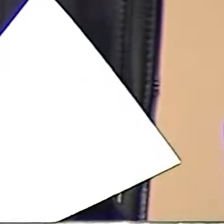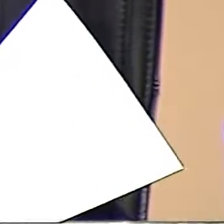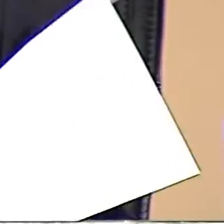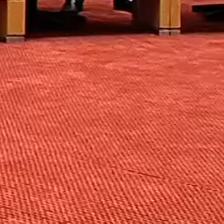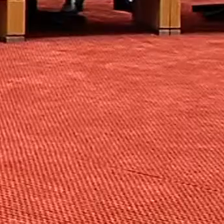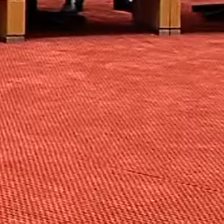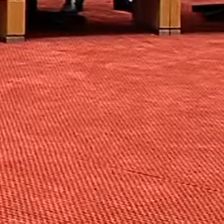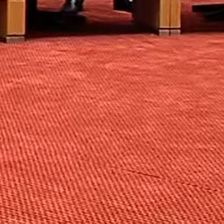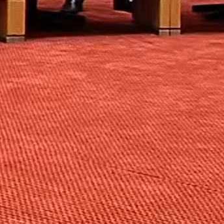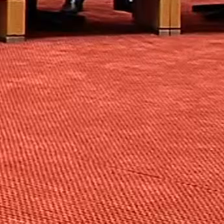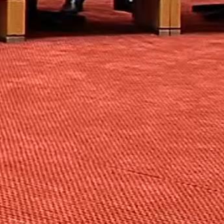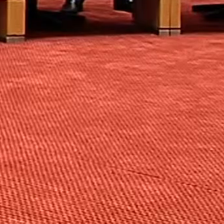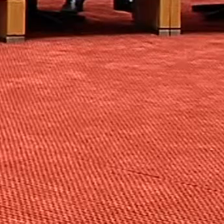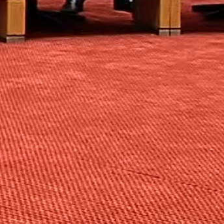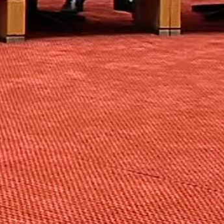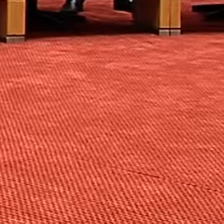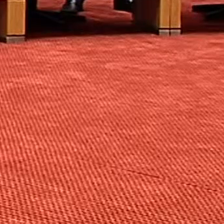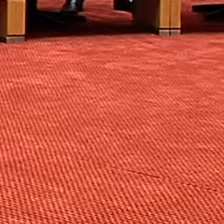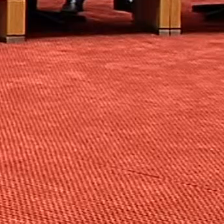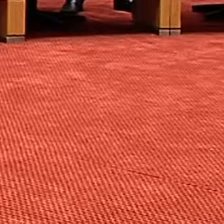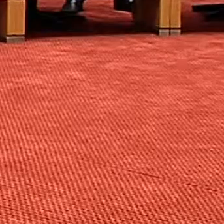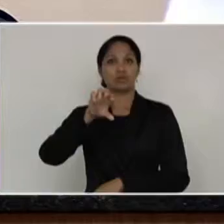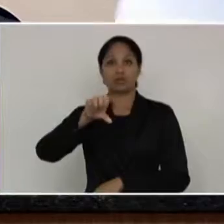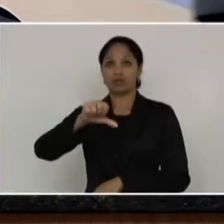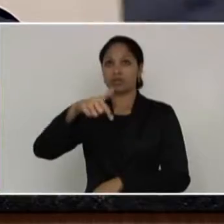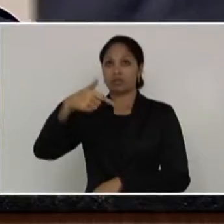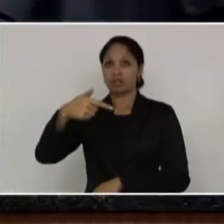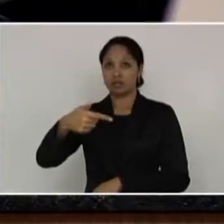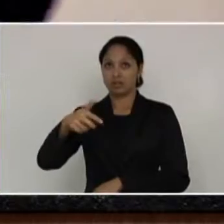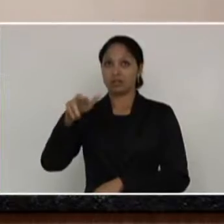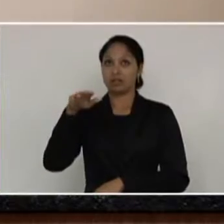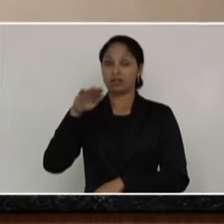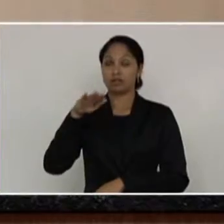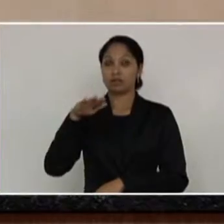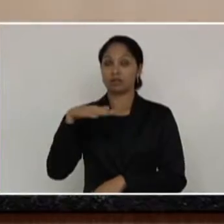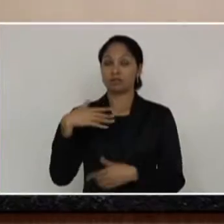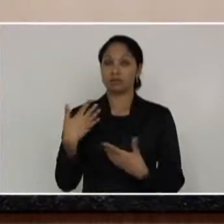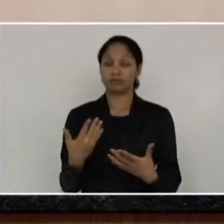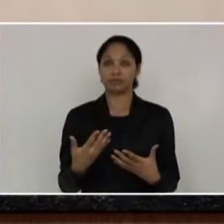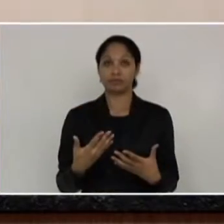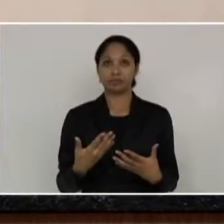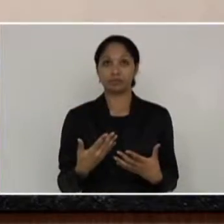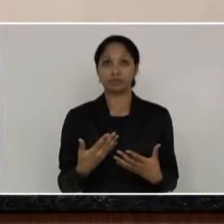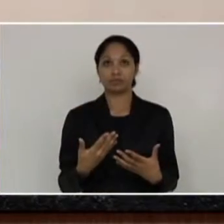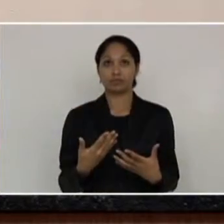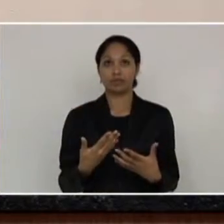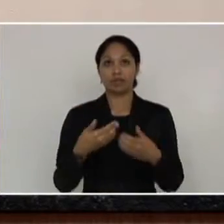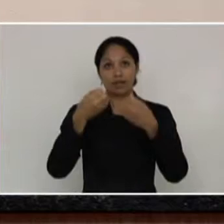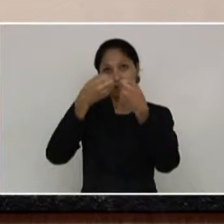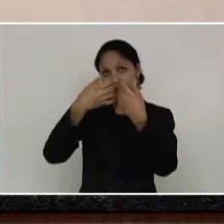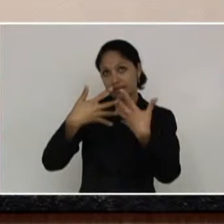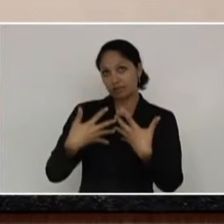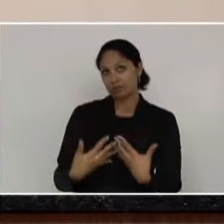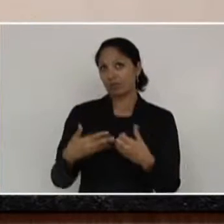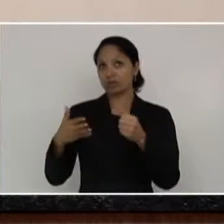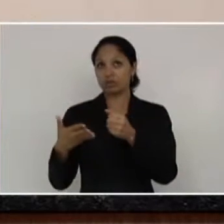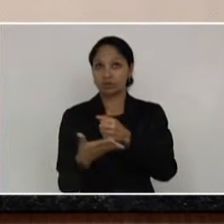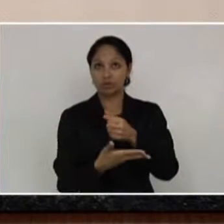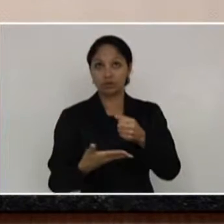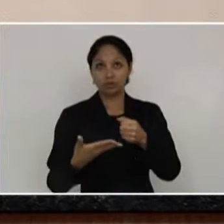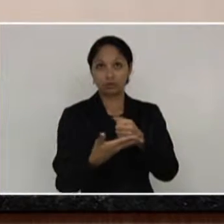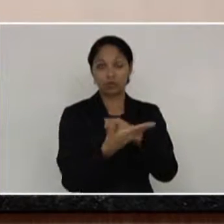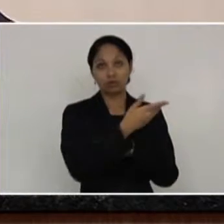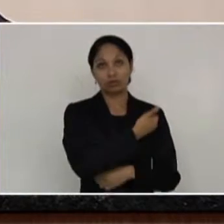gelson merísio falou aos deputados sobre a questão os pareceres que embasaram a decisão do governo do